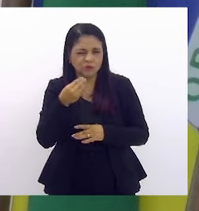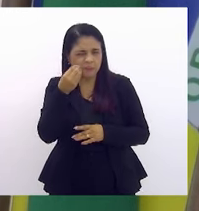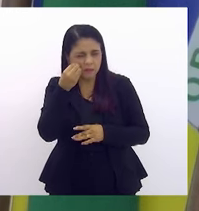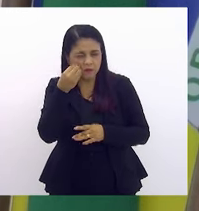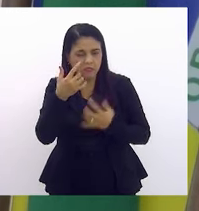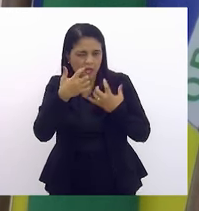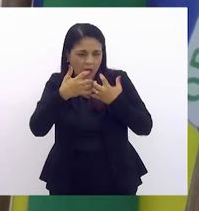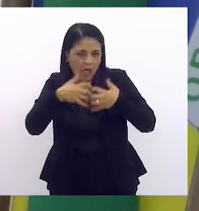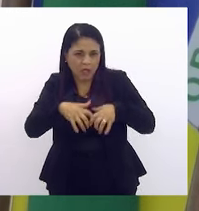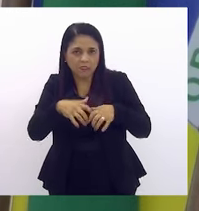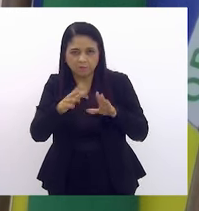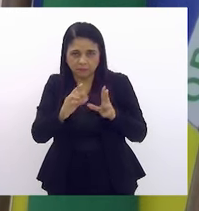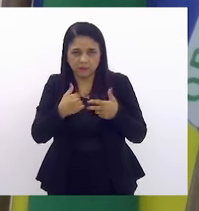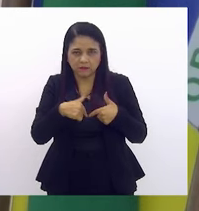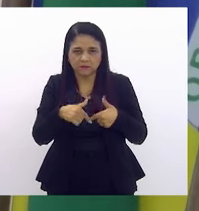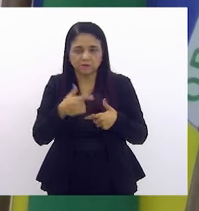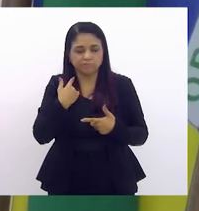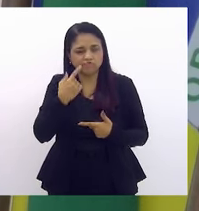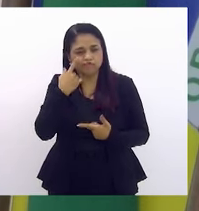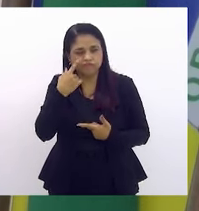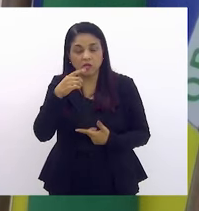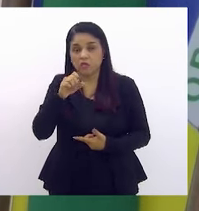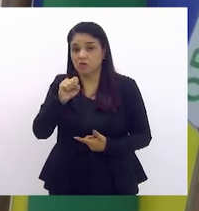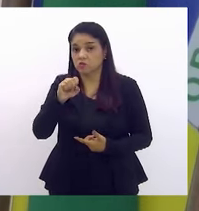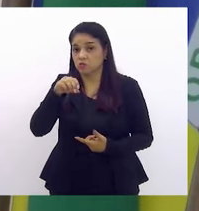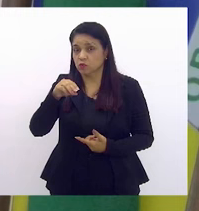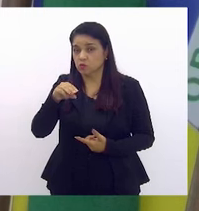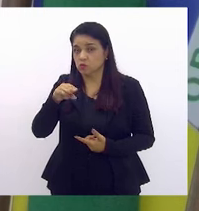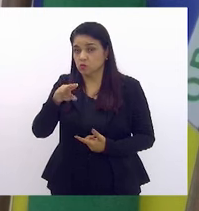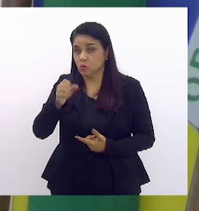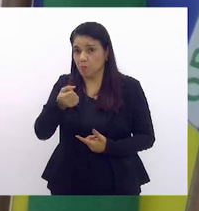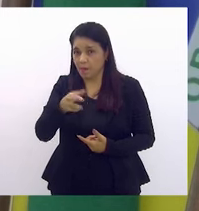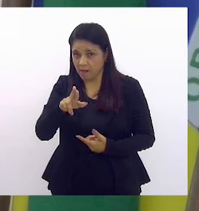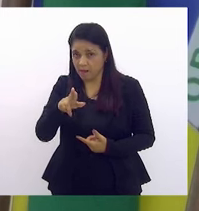adaptar aqui, já que a Somar...